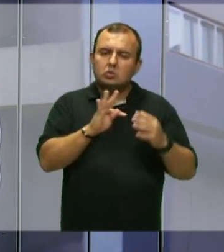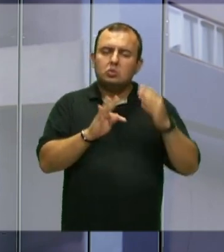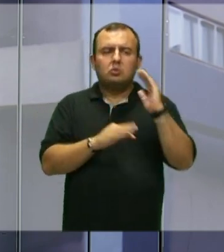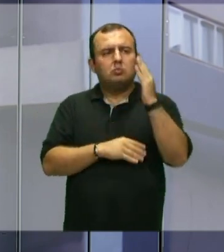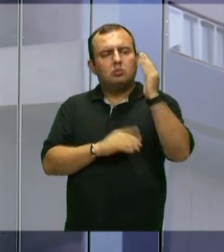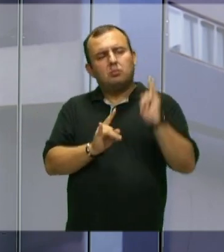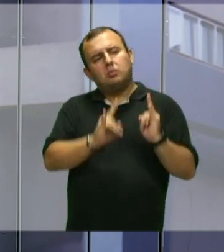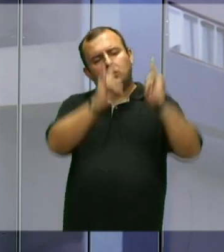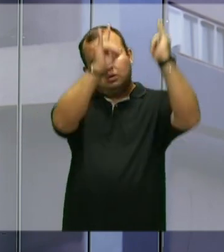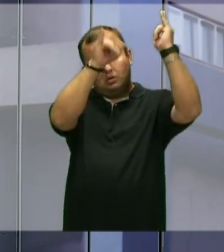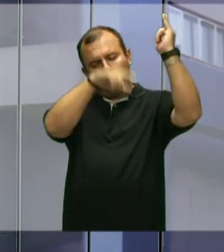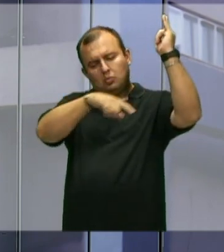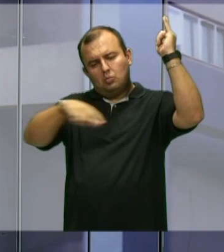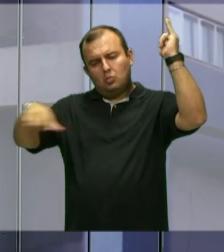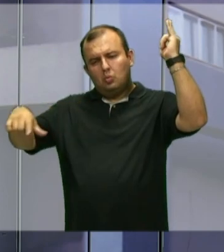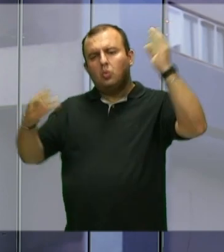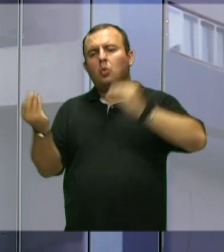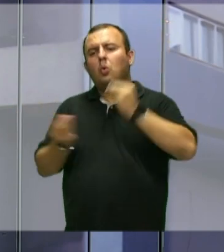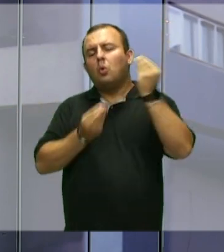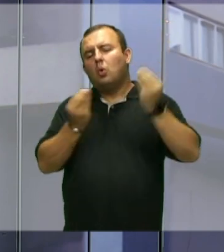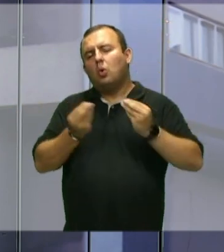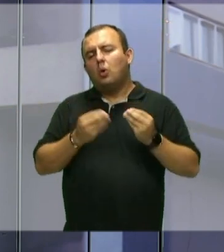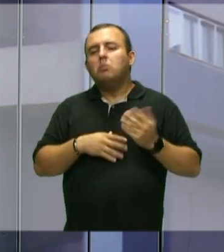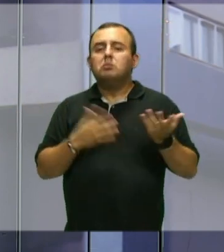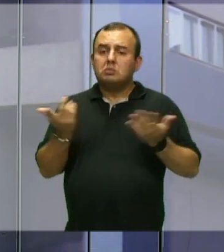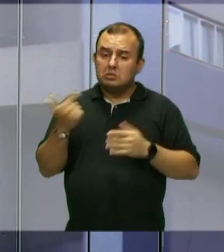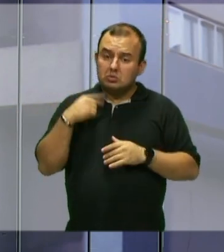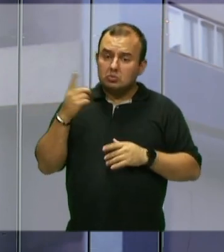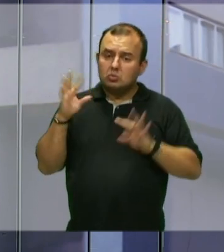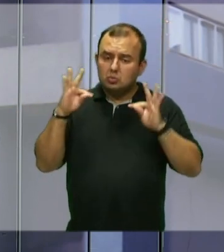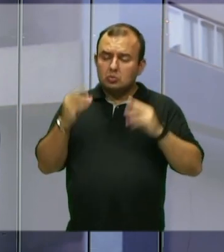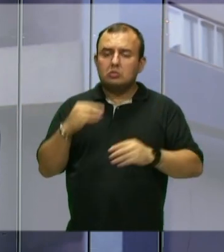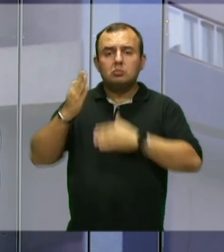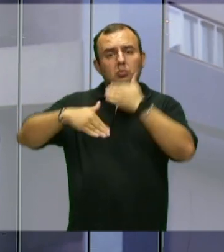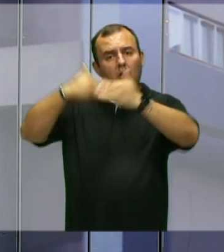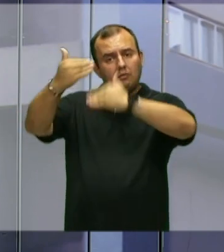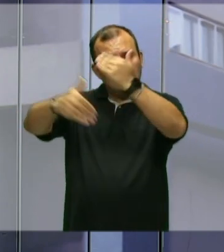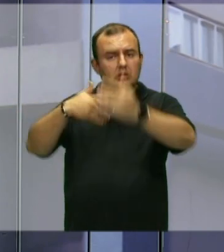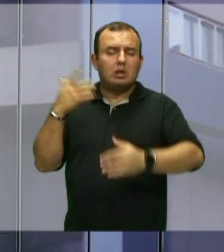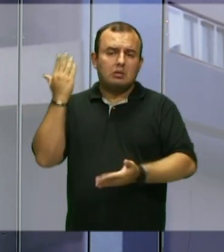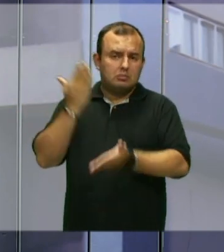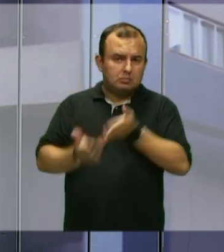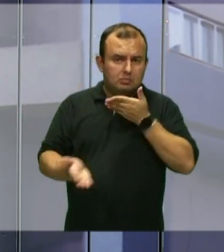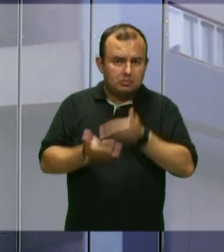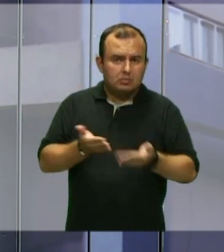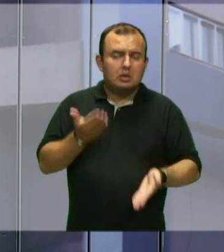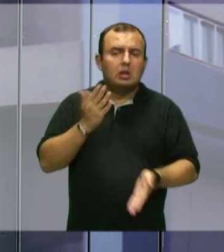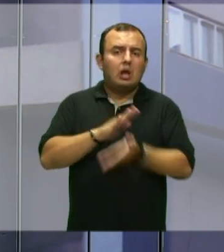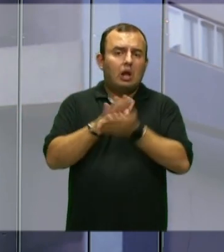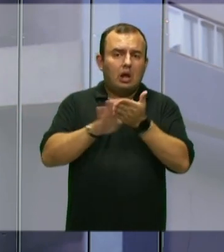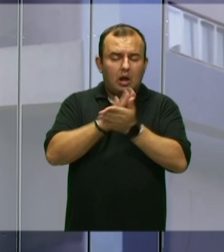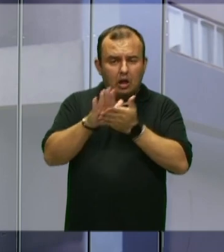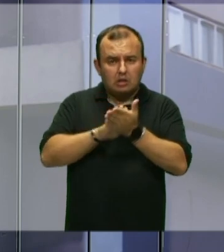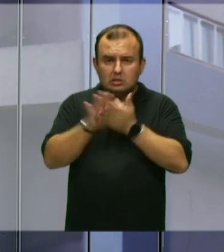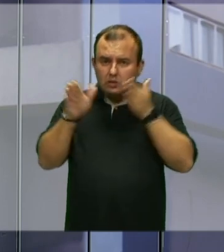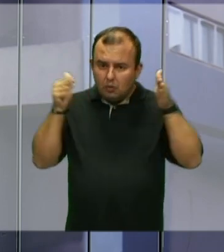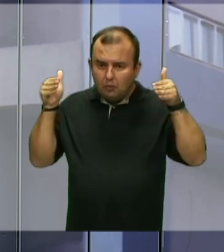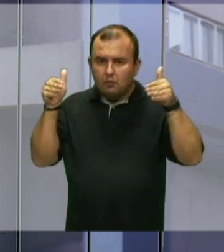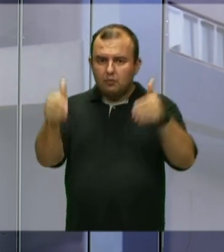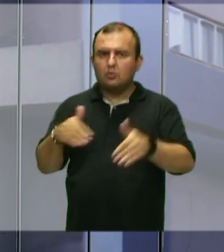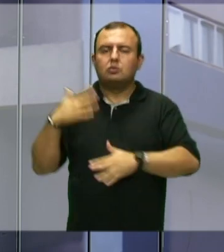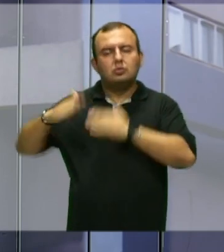sombreamento, enfim, tudo que a gente podia avançar sem perder esse foco